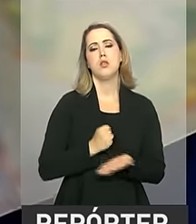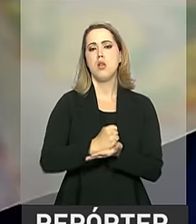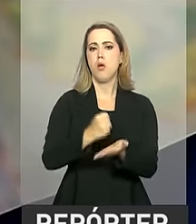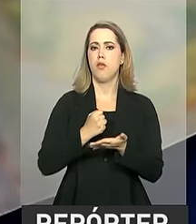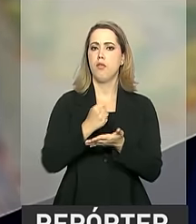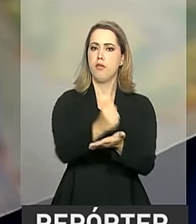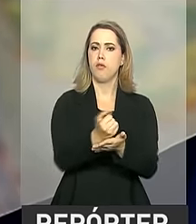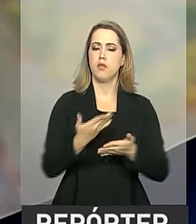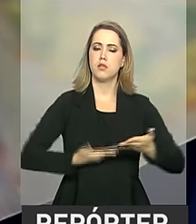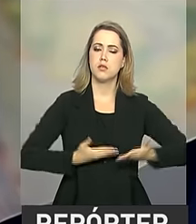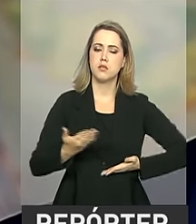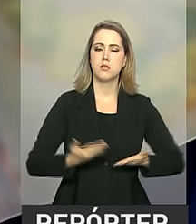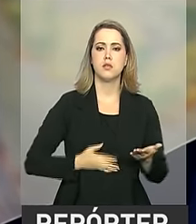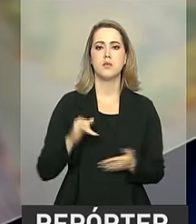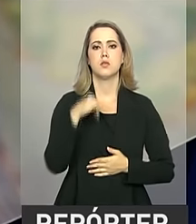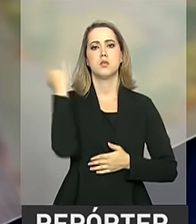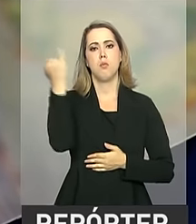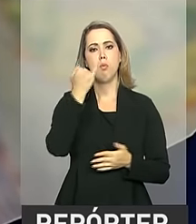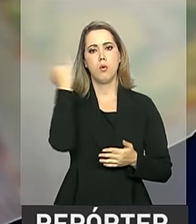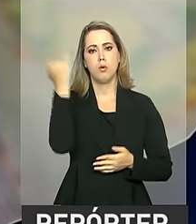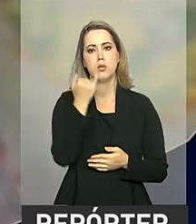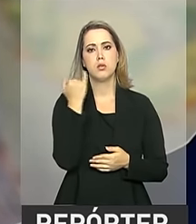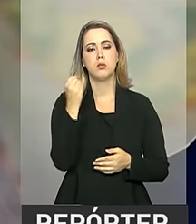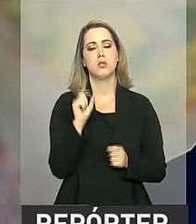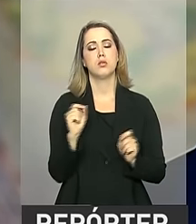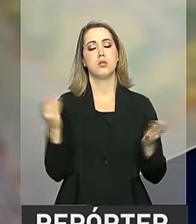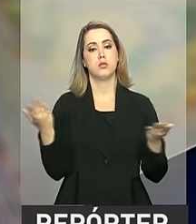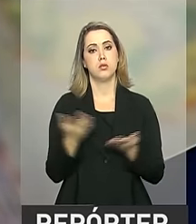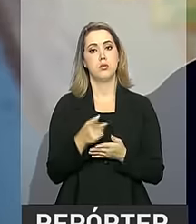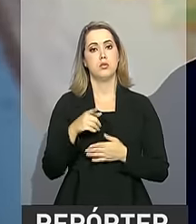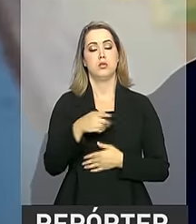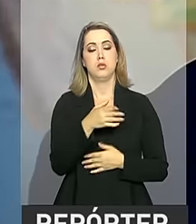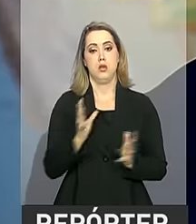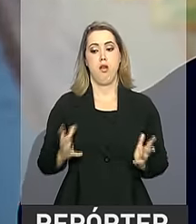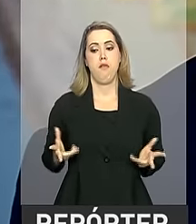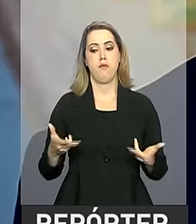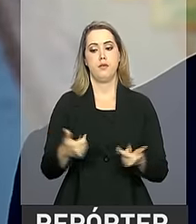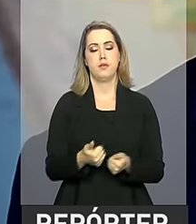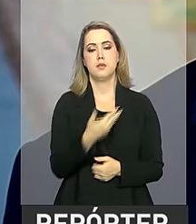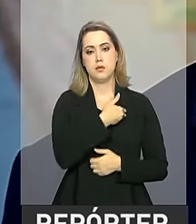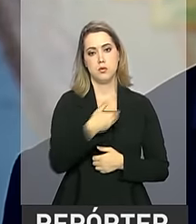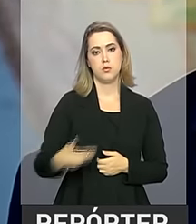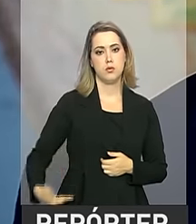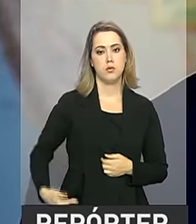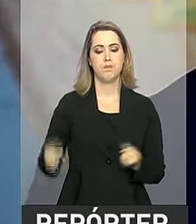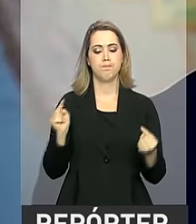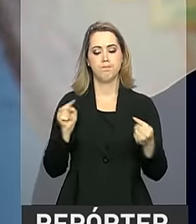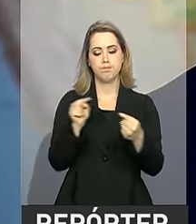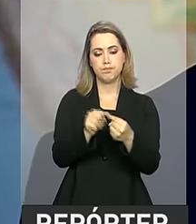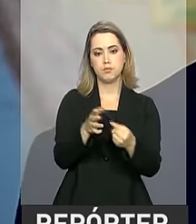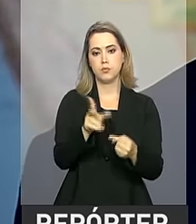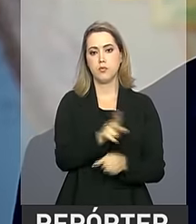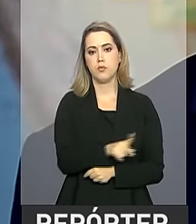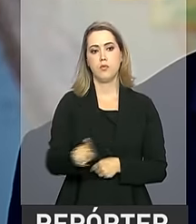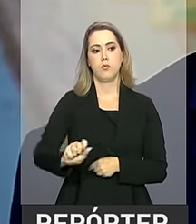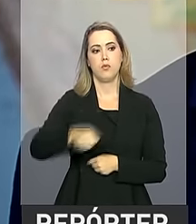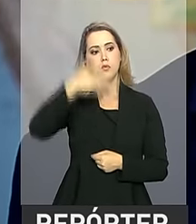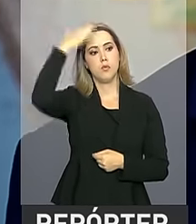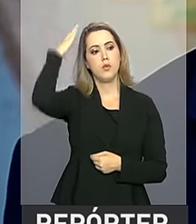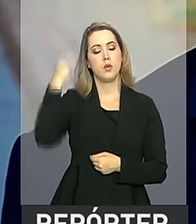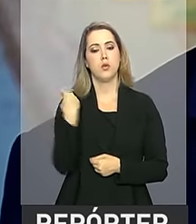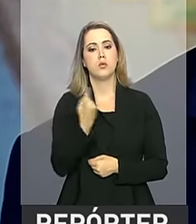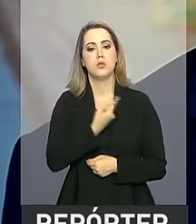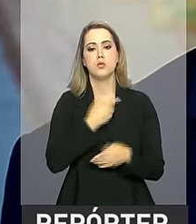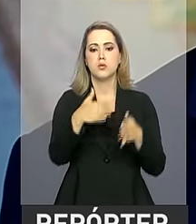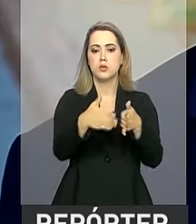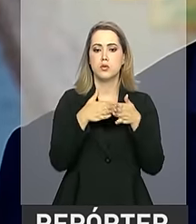que são indispensáveis para caracterizar a eficiência do Estado. Essa é a meta do presidente Michel Temer e é isso que nós vamos pedir